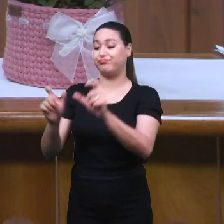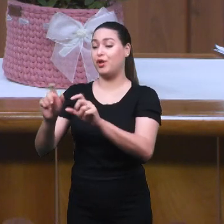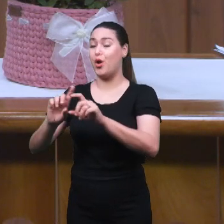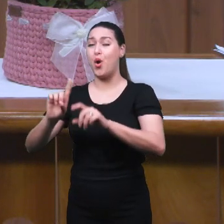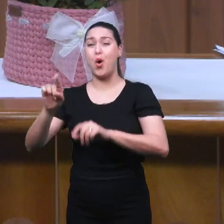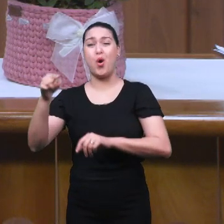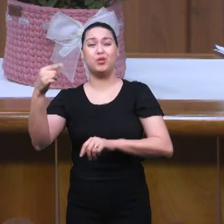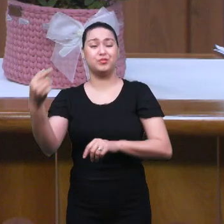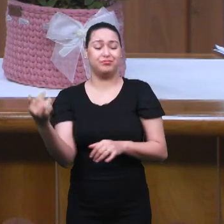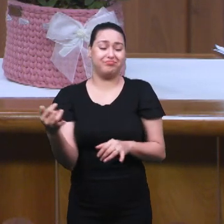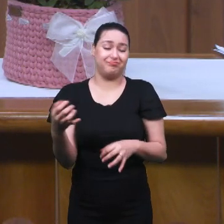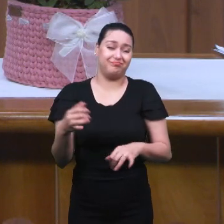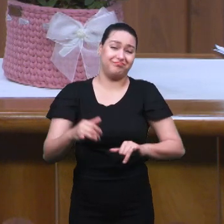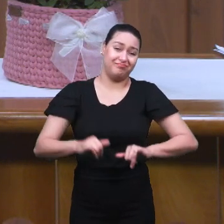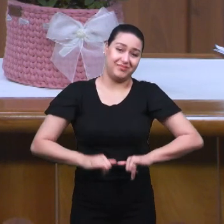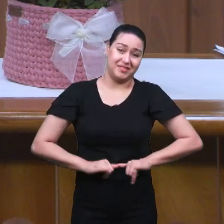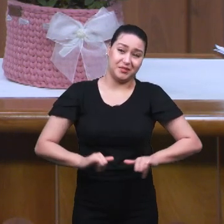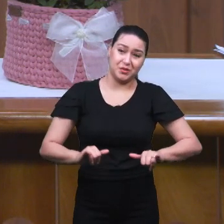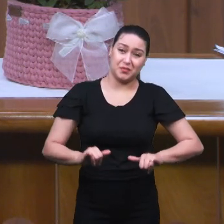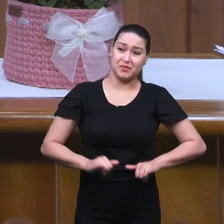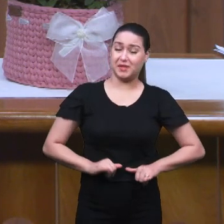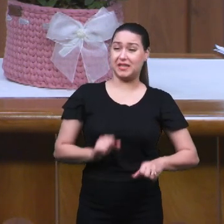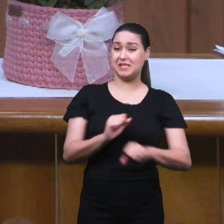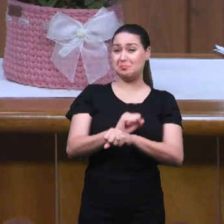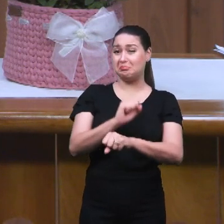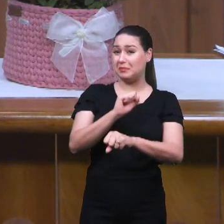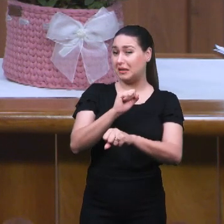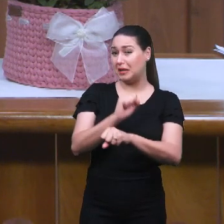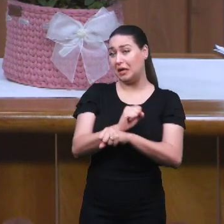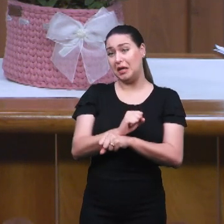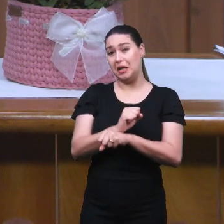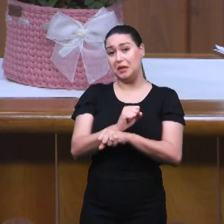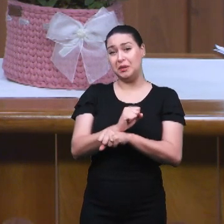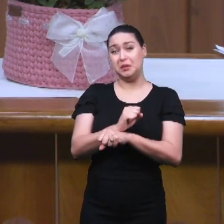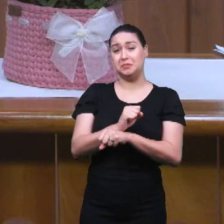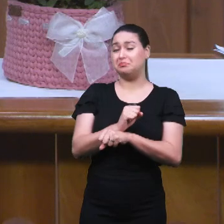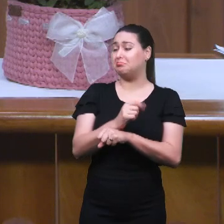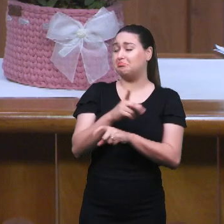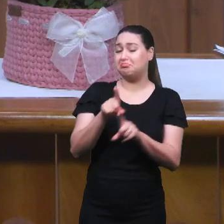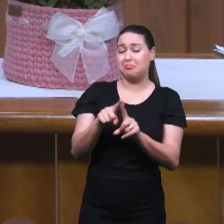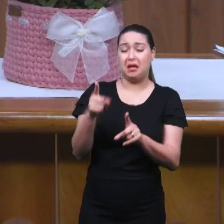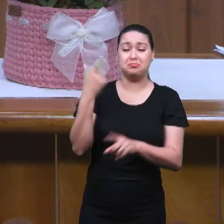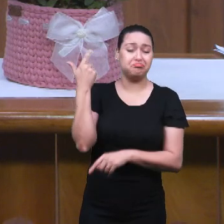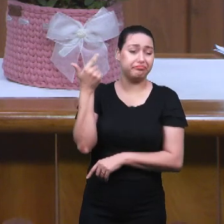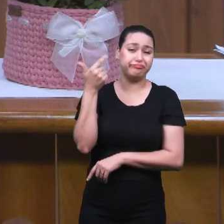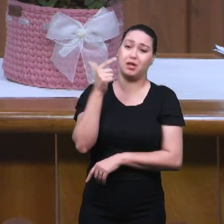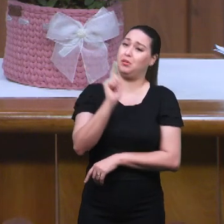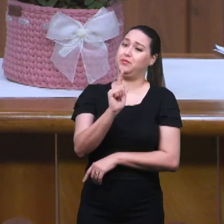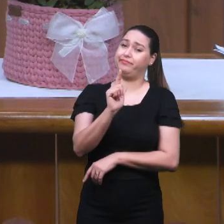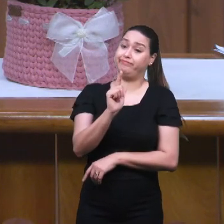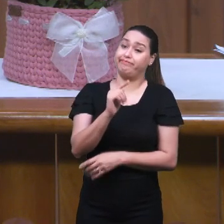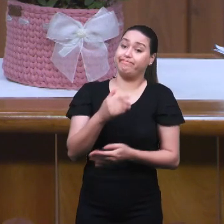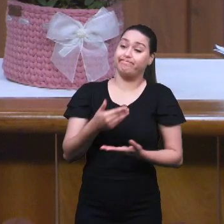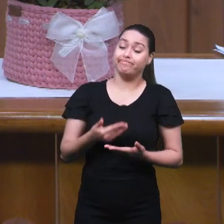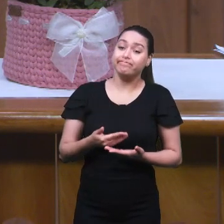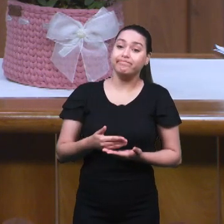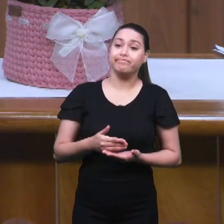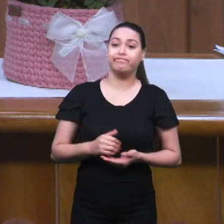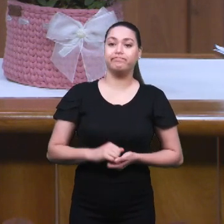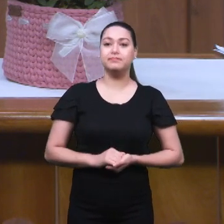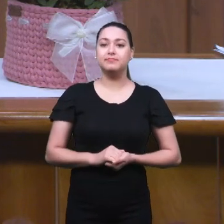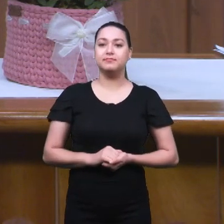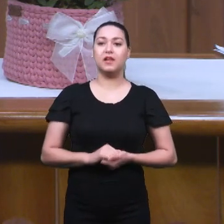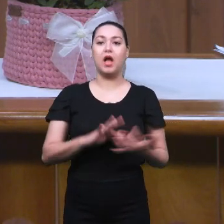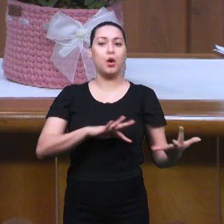no sofrimento, estava aguardando uma coisa e não é aquilo, então é isso mesmo, é o mundo que aí